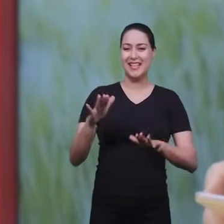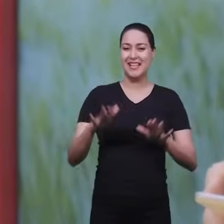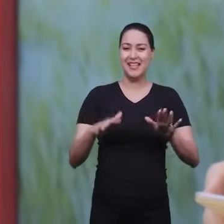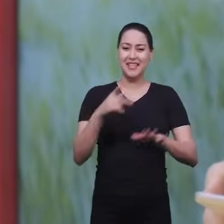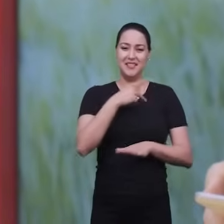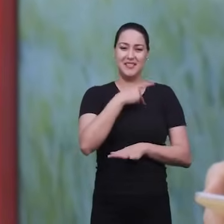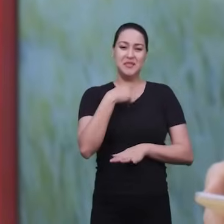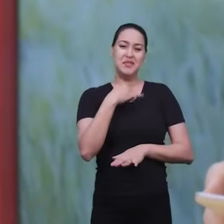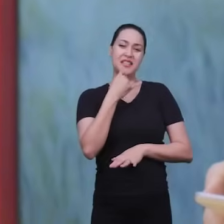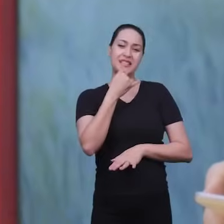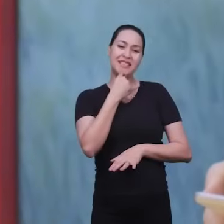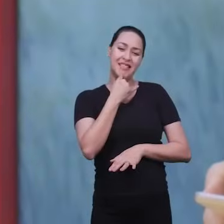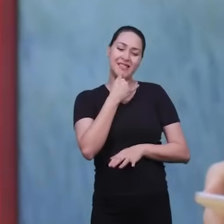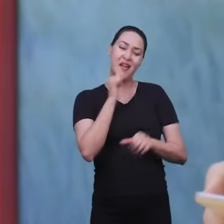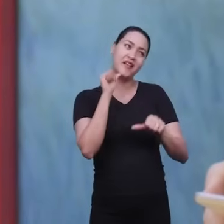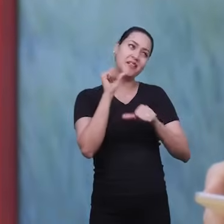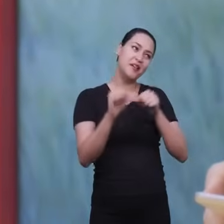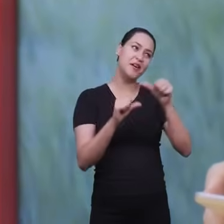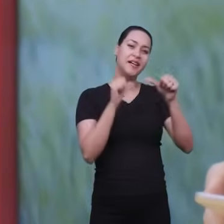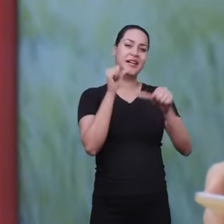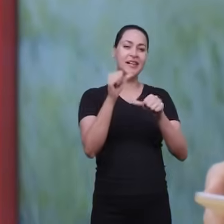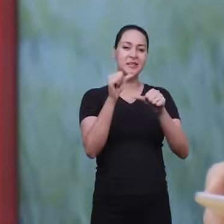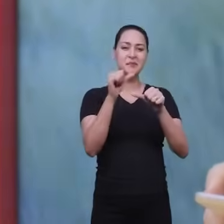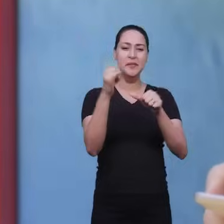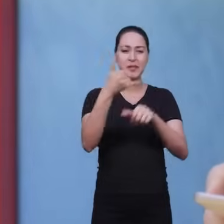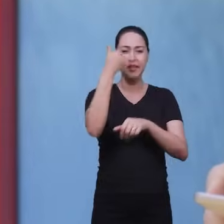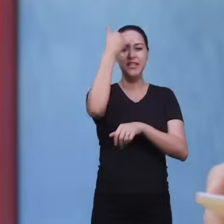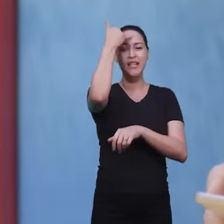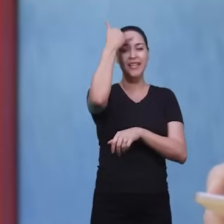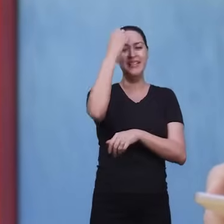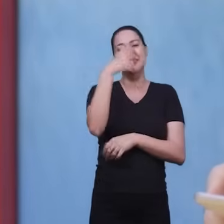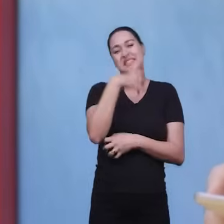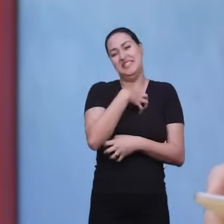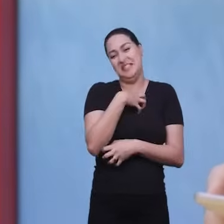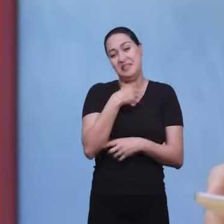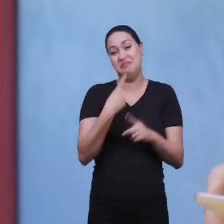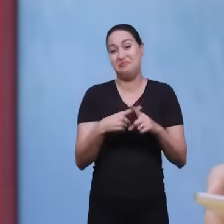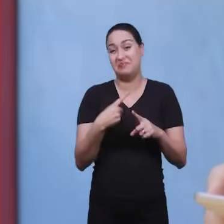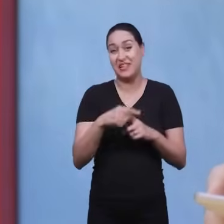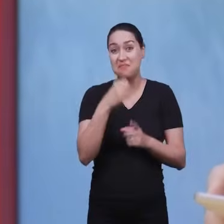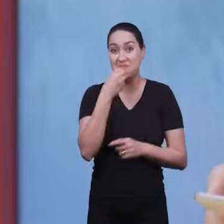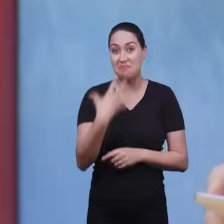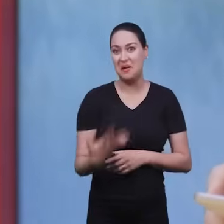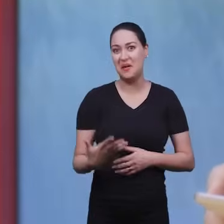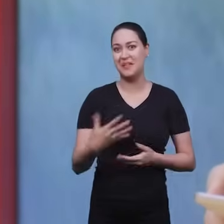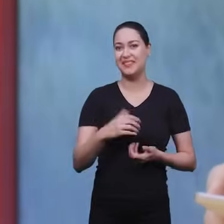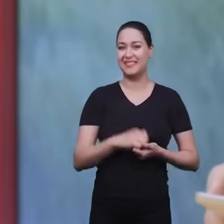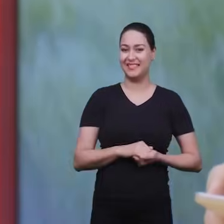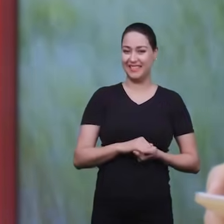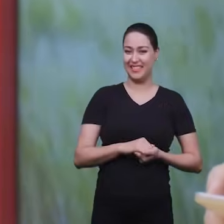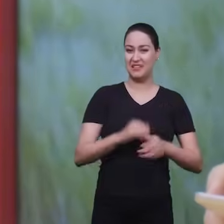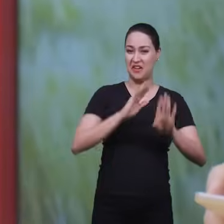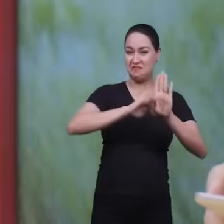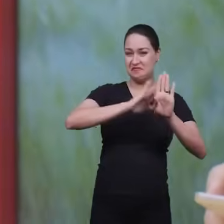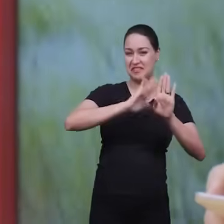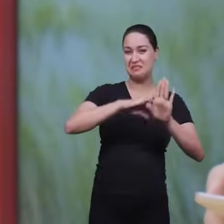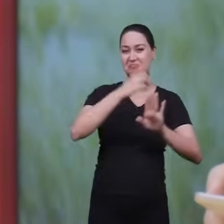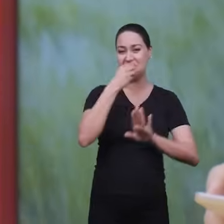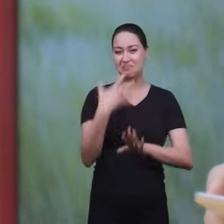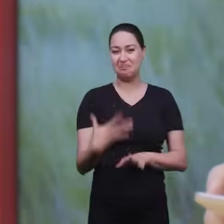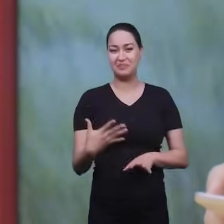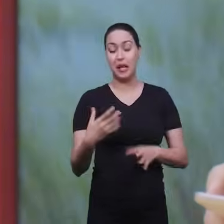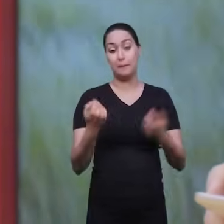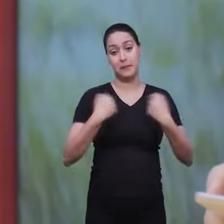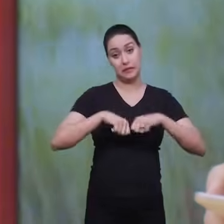triste eu vou ter que apertar o nome dele vou ter um aperto mas na verdade o seguinte prepara outros homens